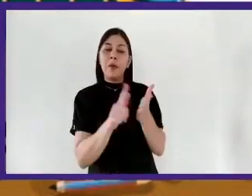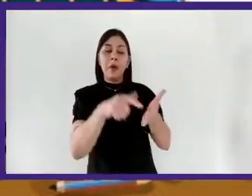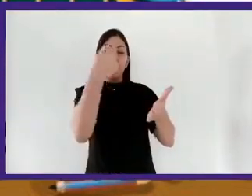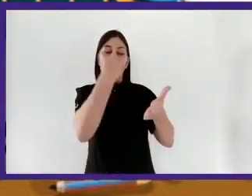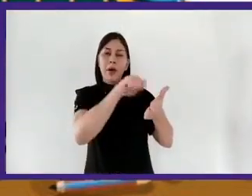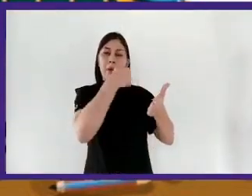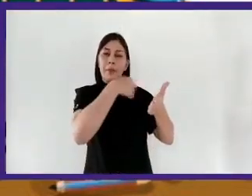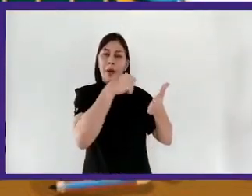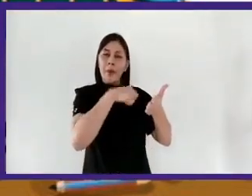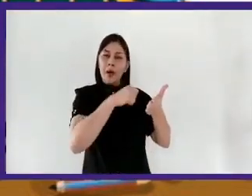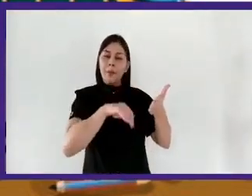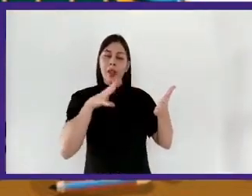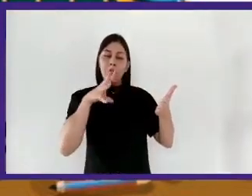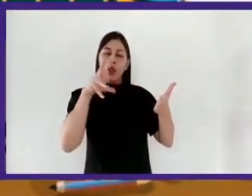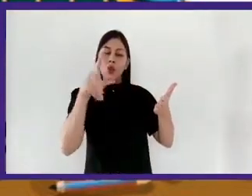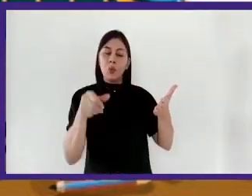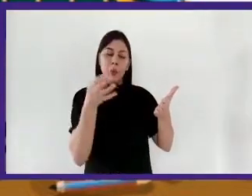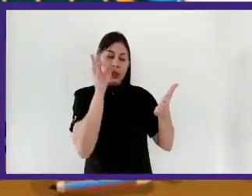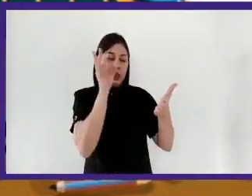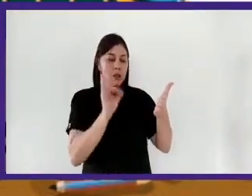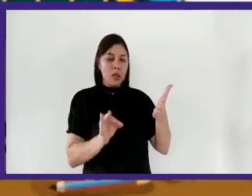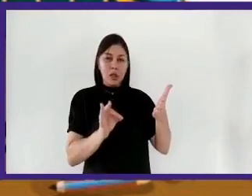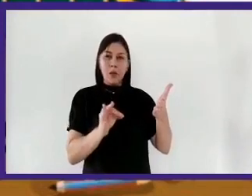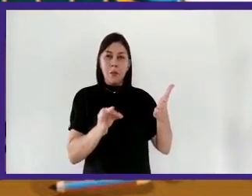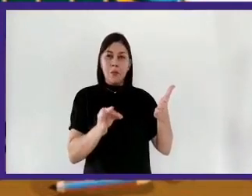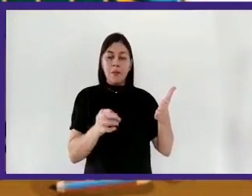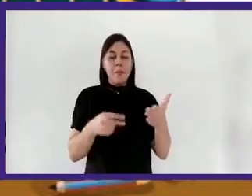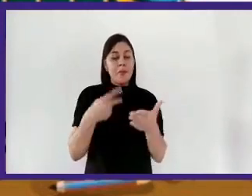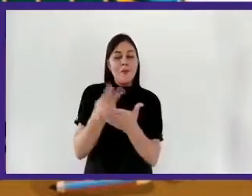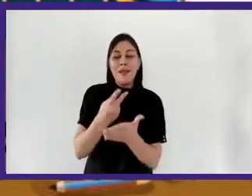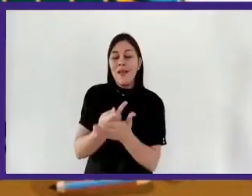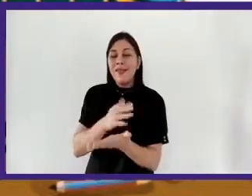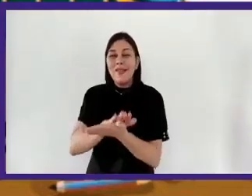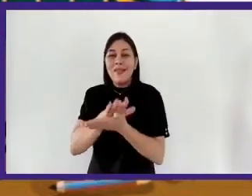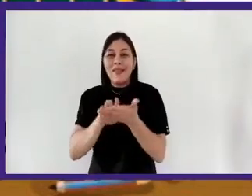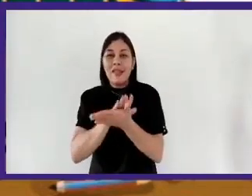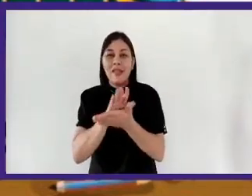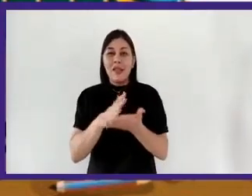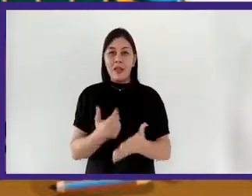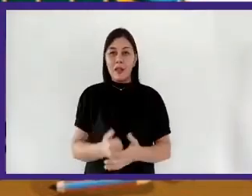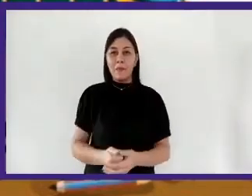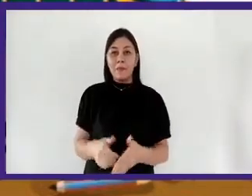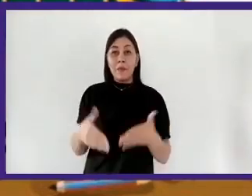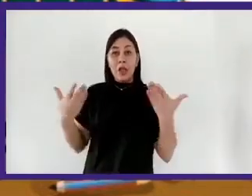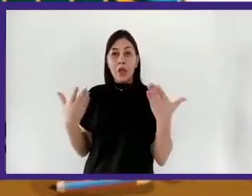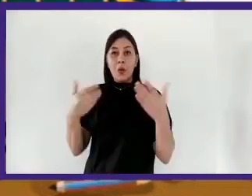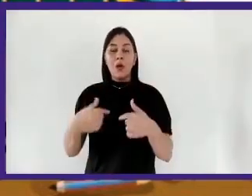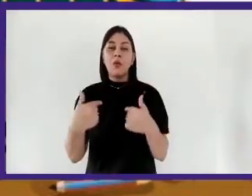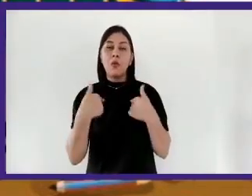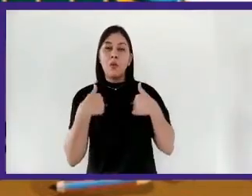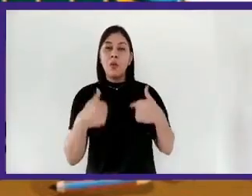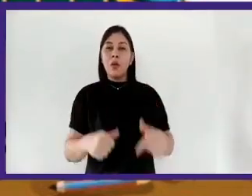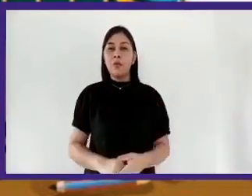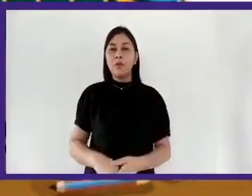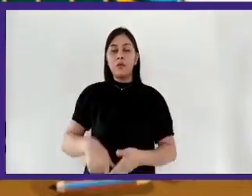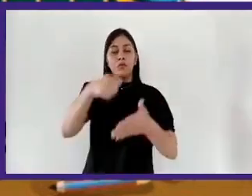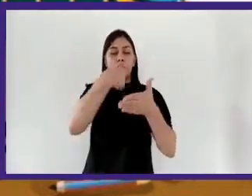papel e escrevi tudo direitinho para não errar nada. E quando eu